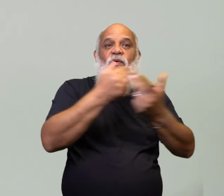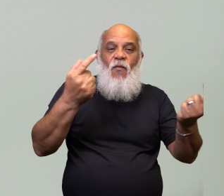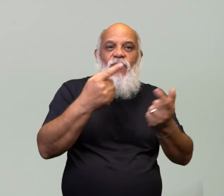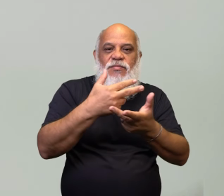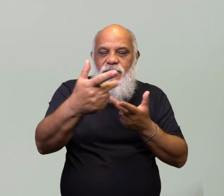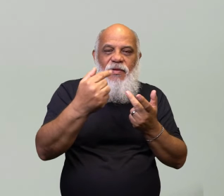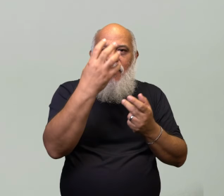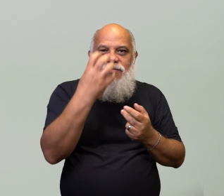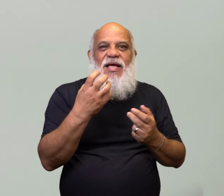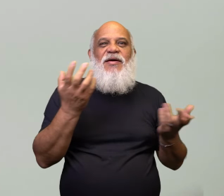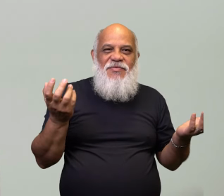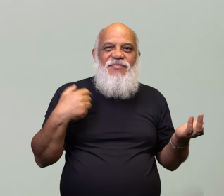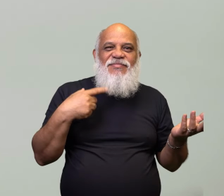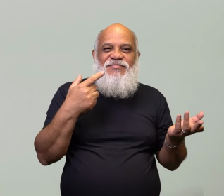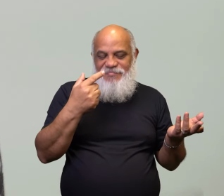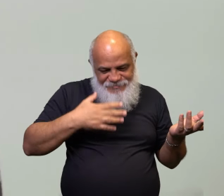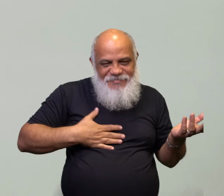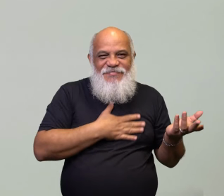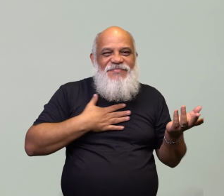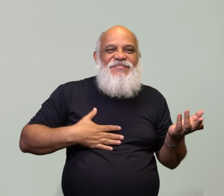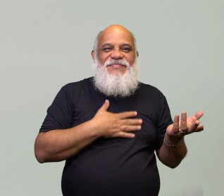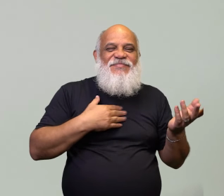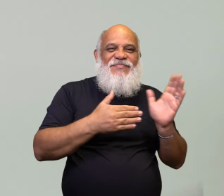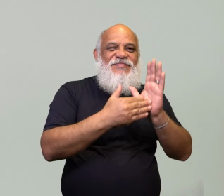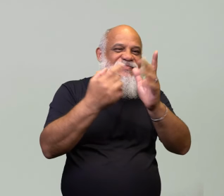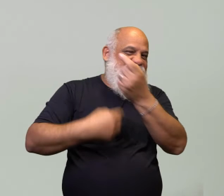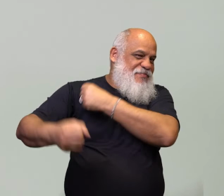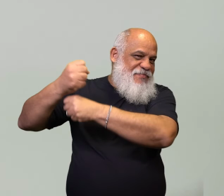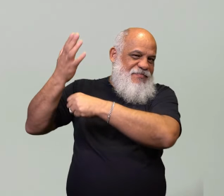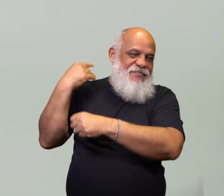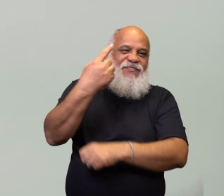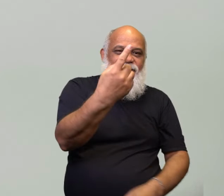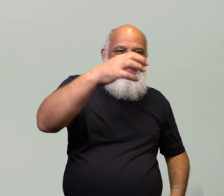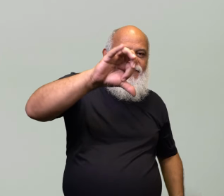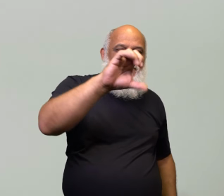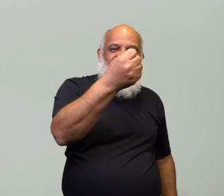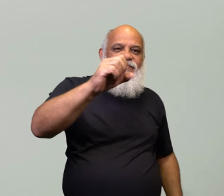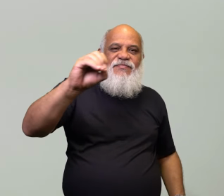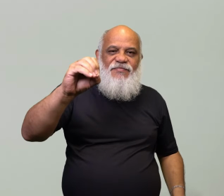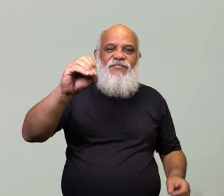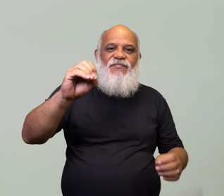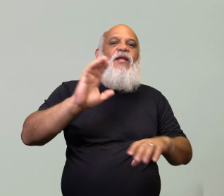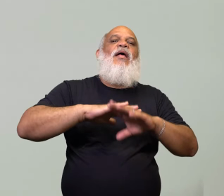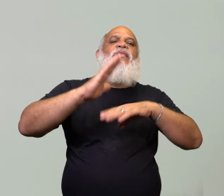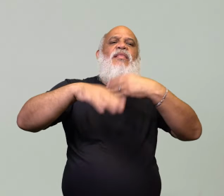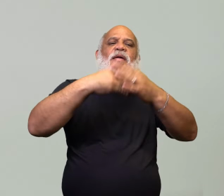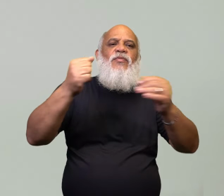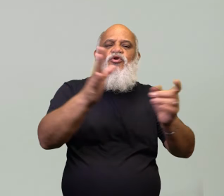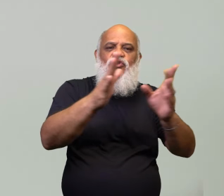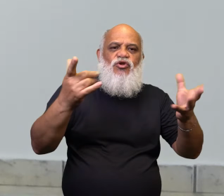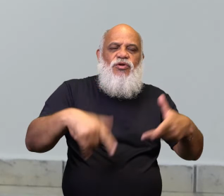E nessas apresentações que nós vamos fazendo ali na década de 80, de repente, nós já estávamos participando do grupo Consolidando